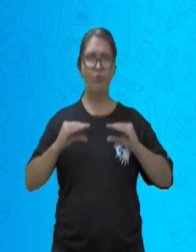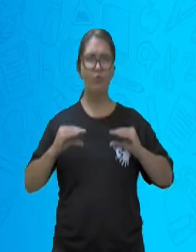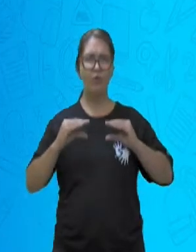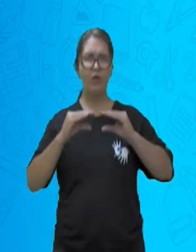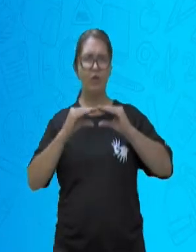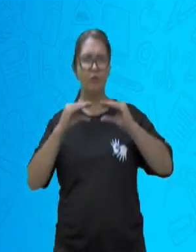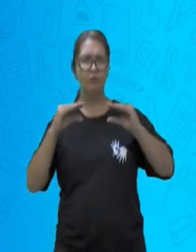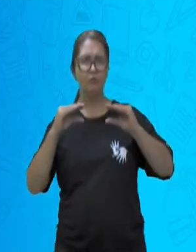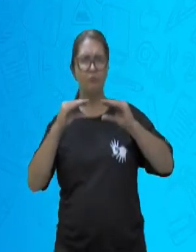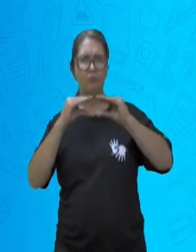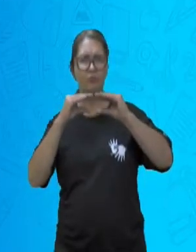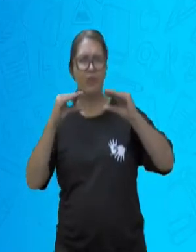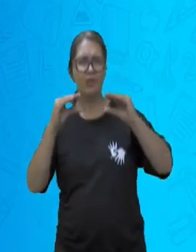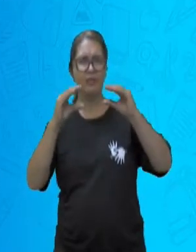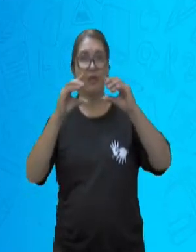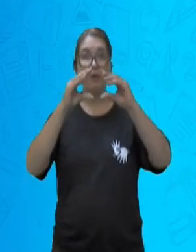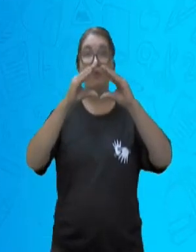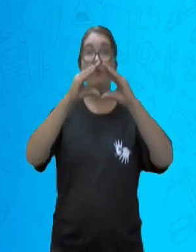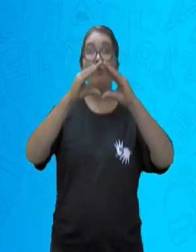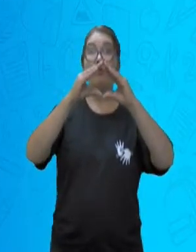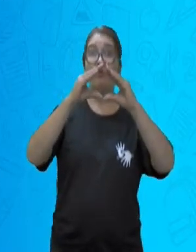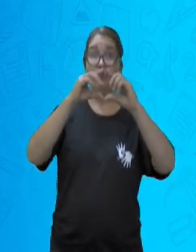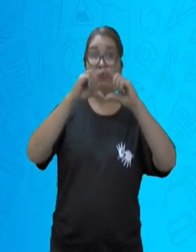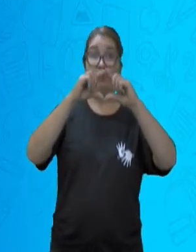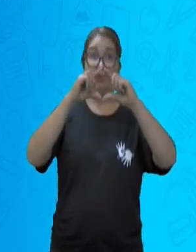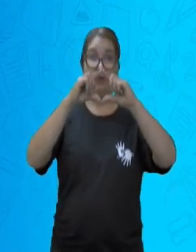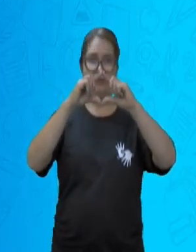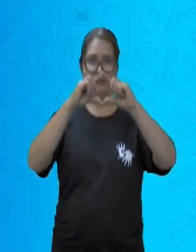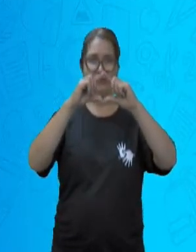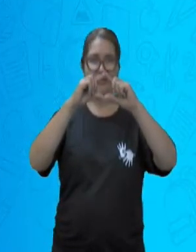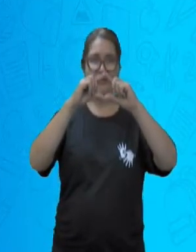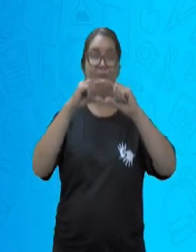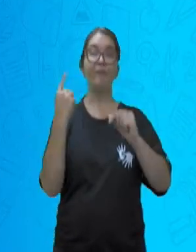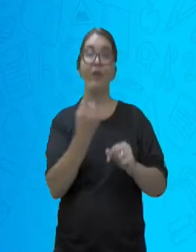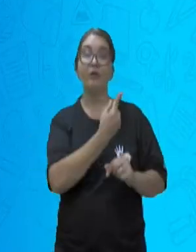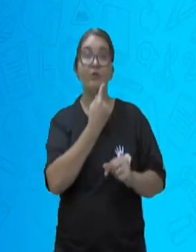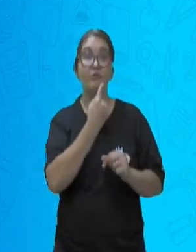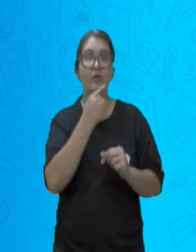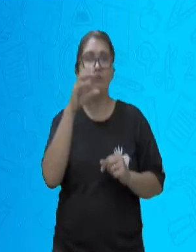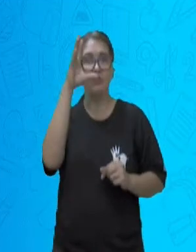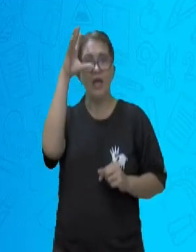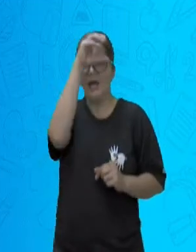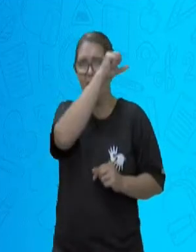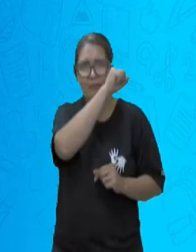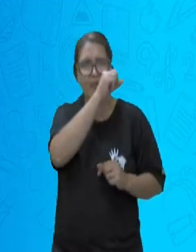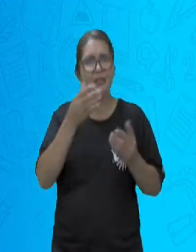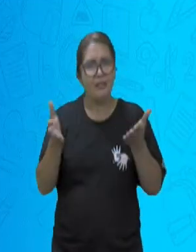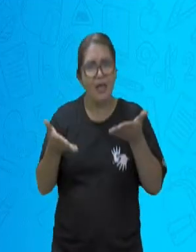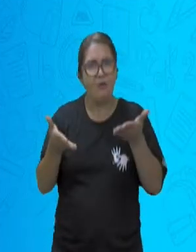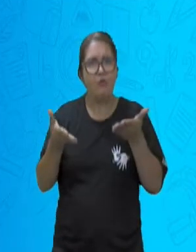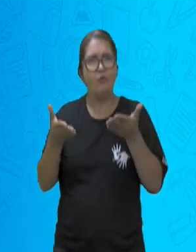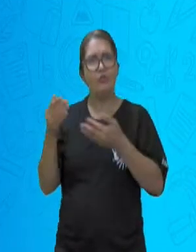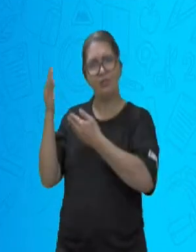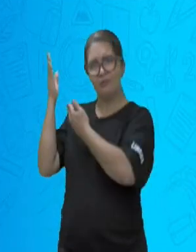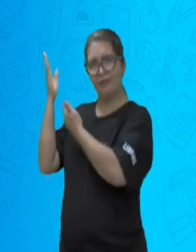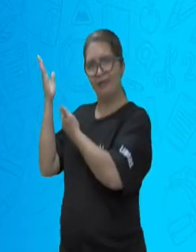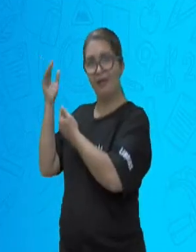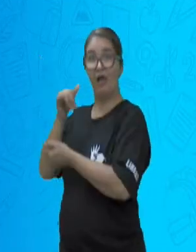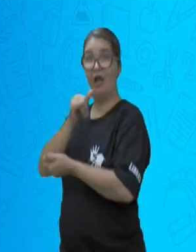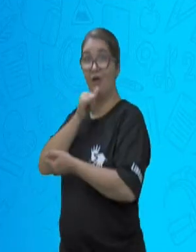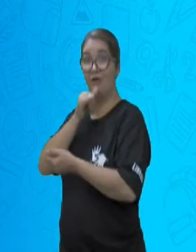dispõem os alimentos nessa pirâmide? É isso que nós vamos aprender também hoje. Aqui nós temos um exemplo de uma pirâmide